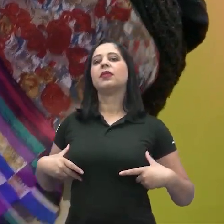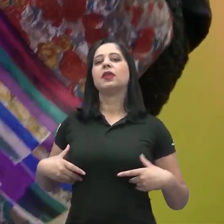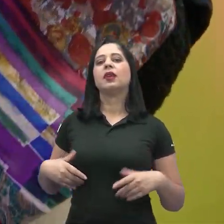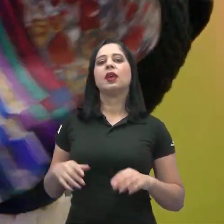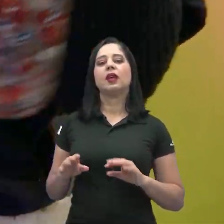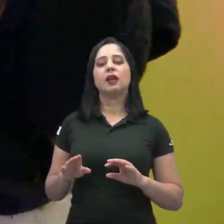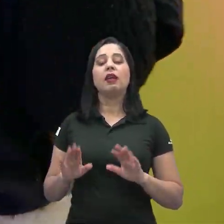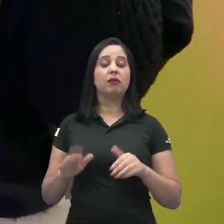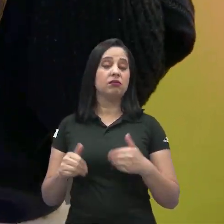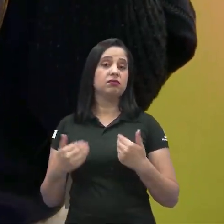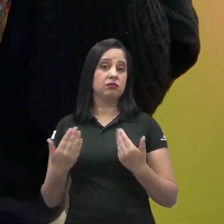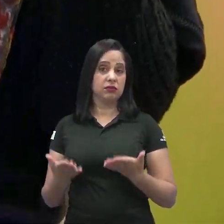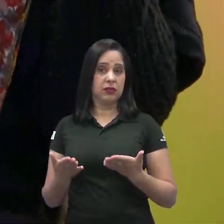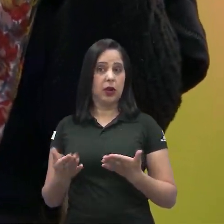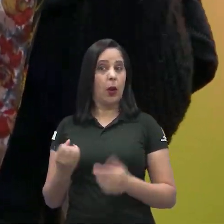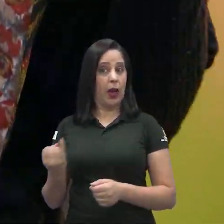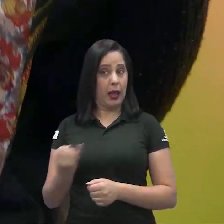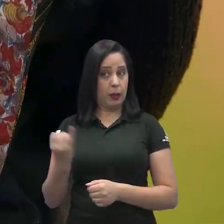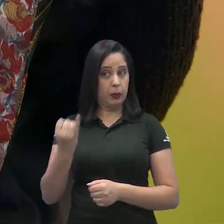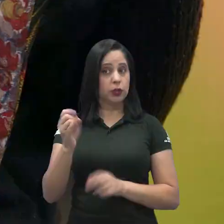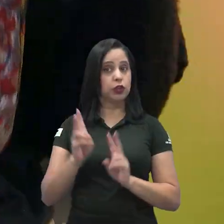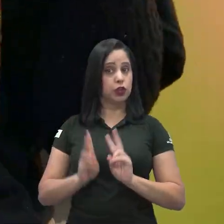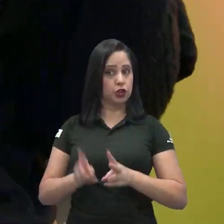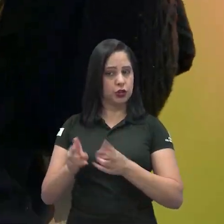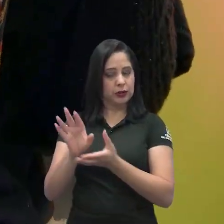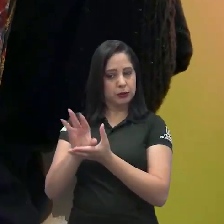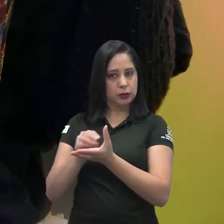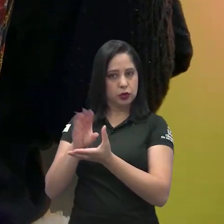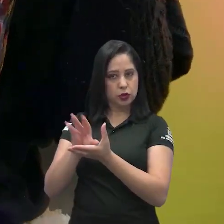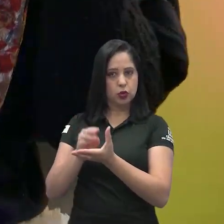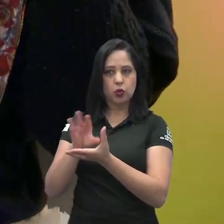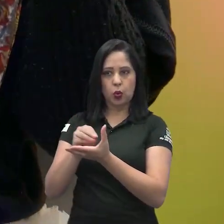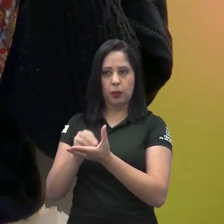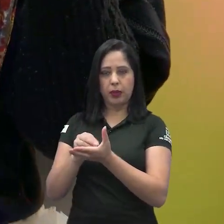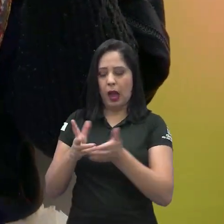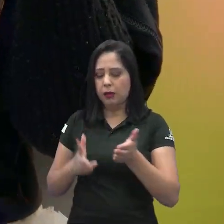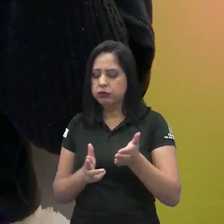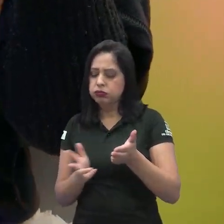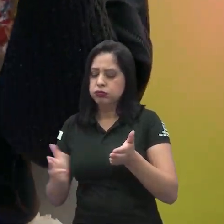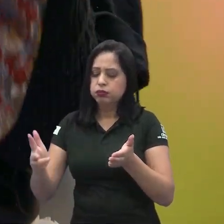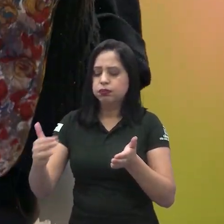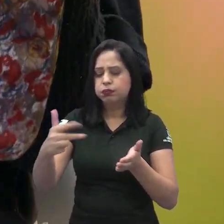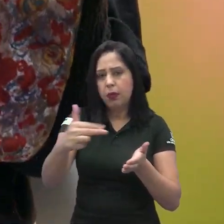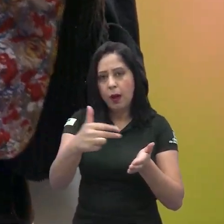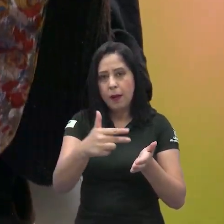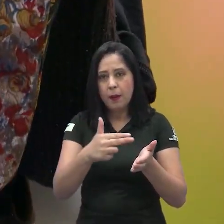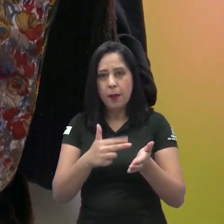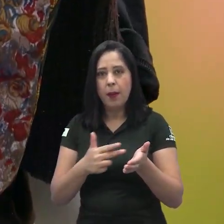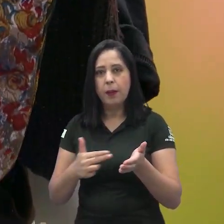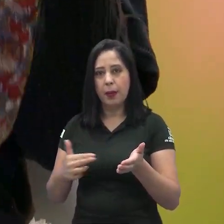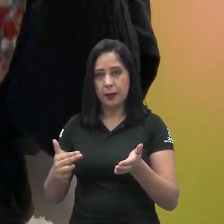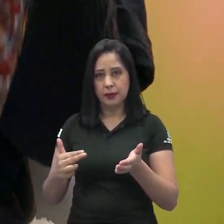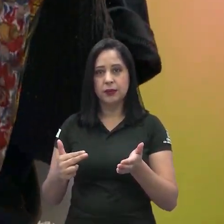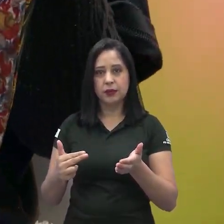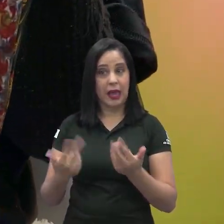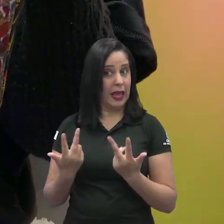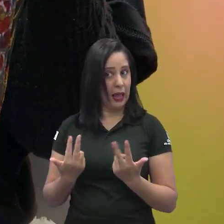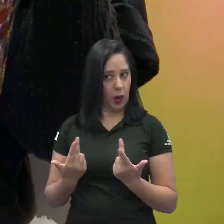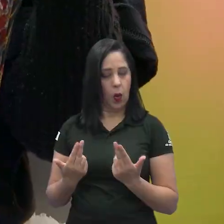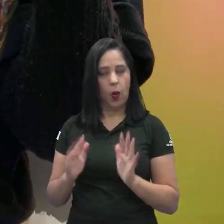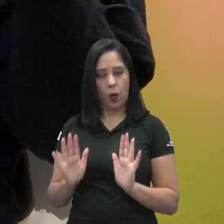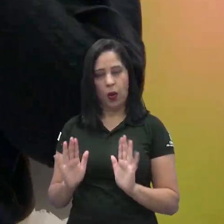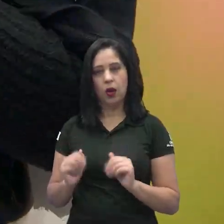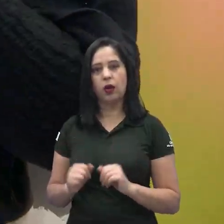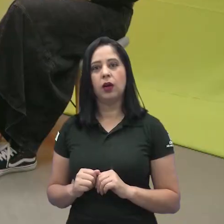já tinha. É importante para te fazer os moldes que a roupa seja de um tecido que seja plano, parecido com o tecido que a gente já